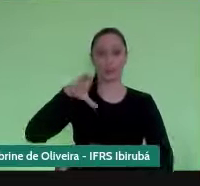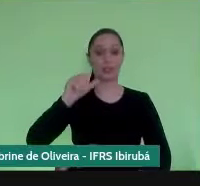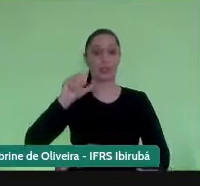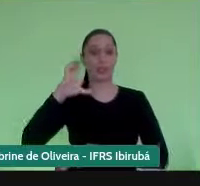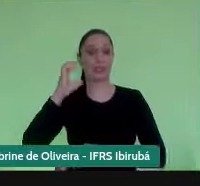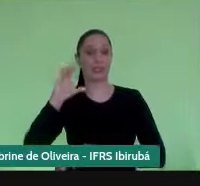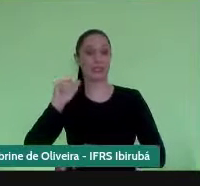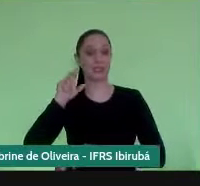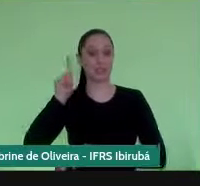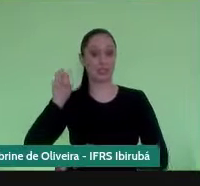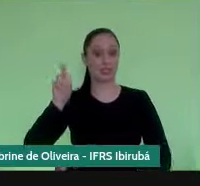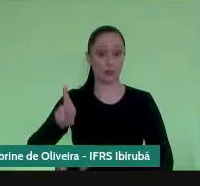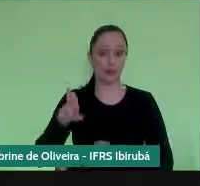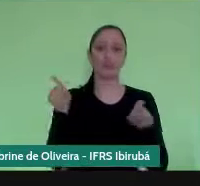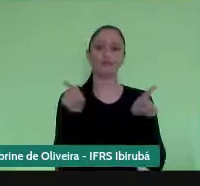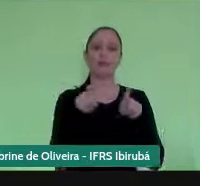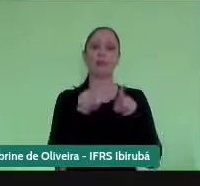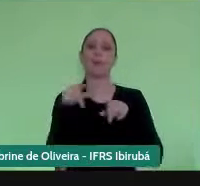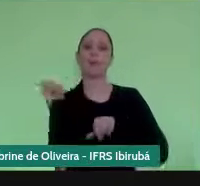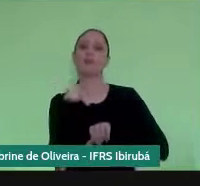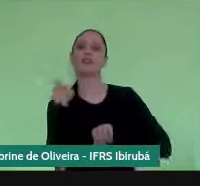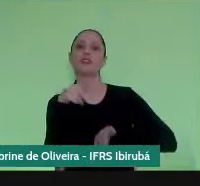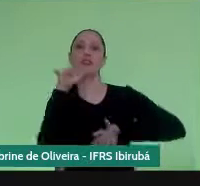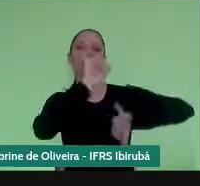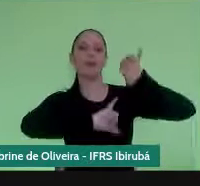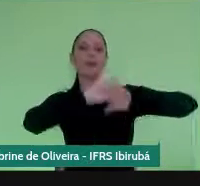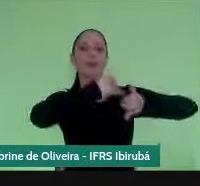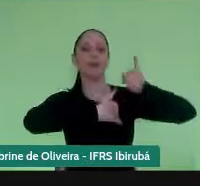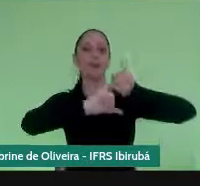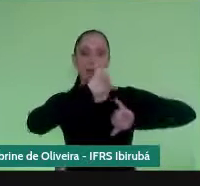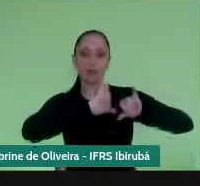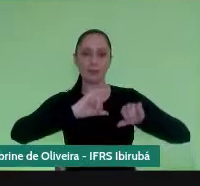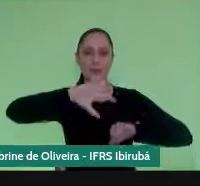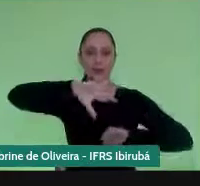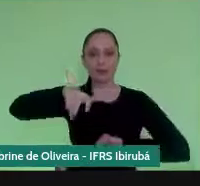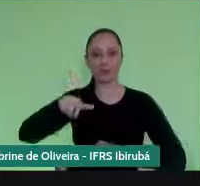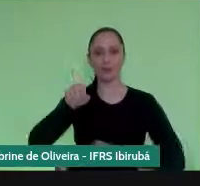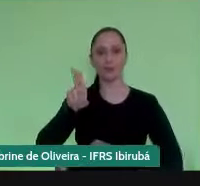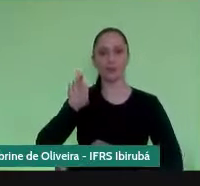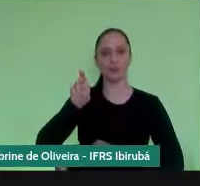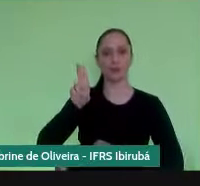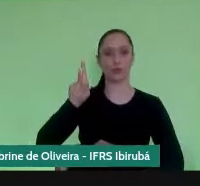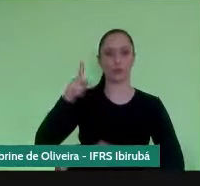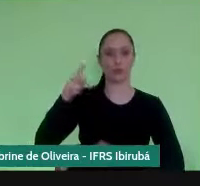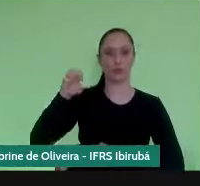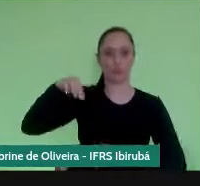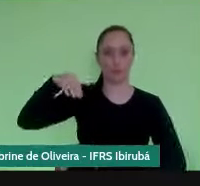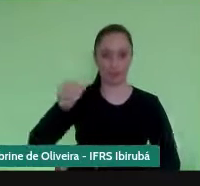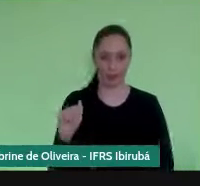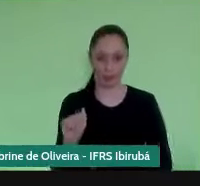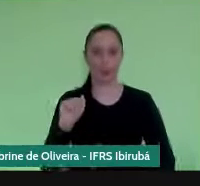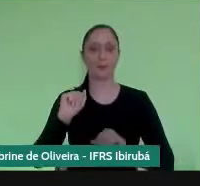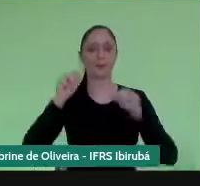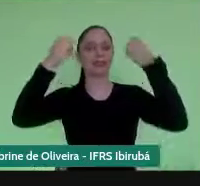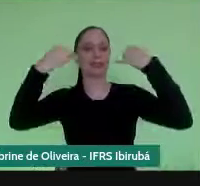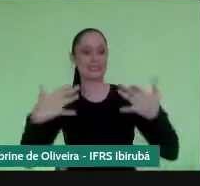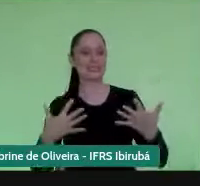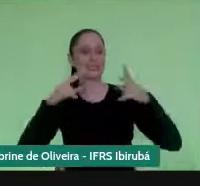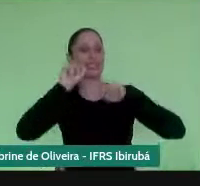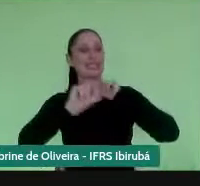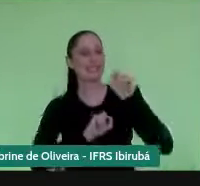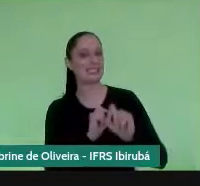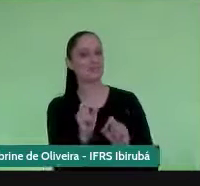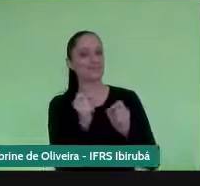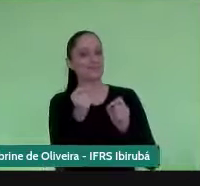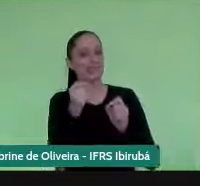campus Urupema, destacando a importância da troca de experiências entre os professores como sendo um dos